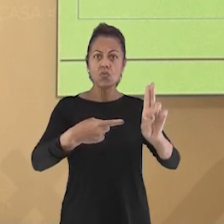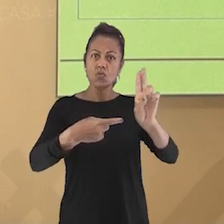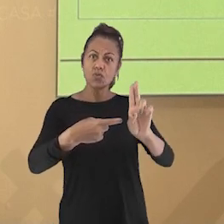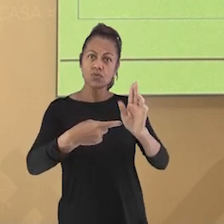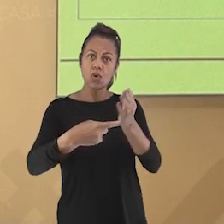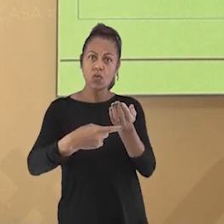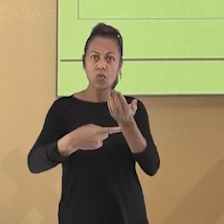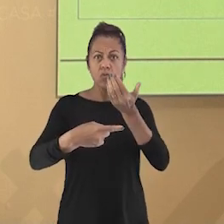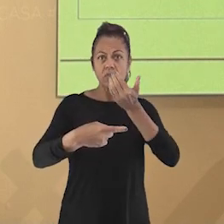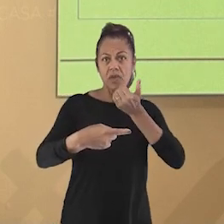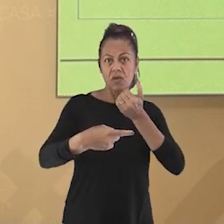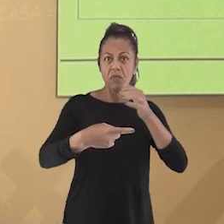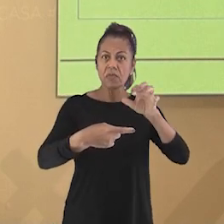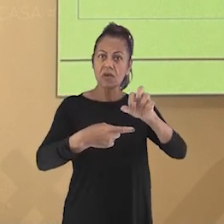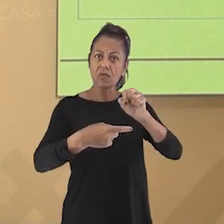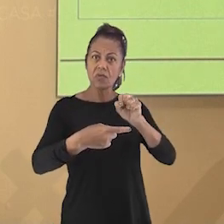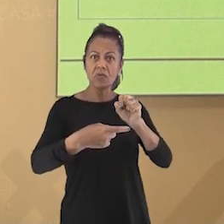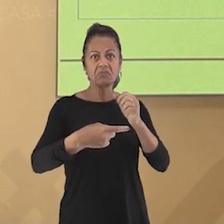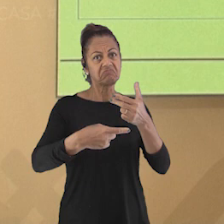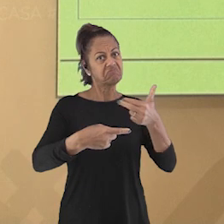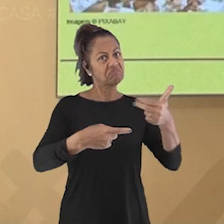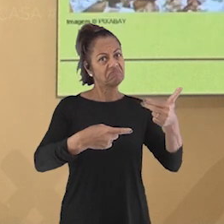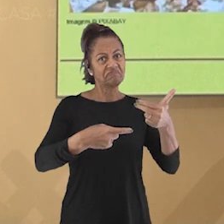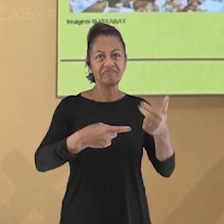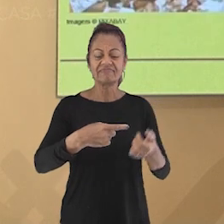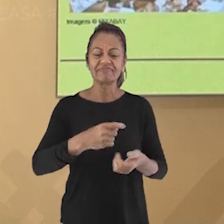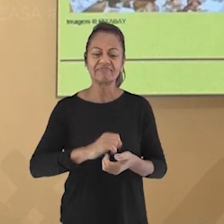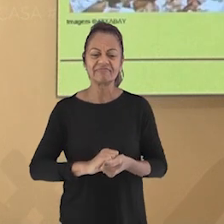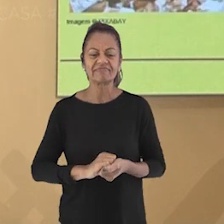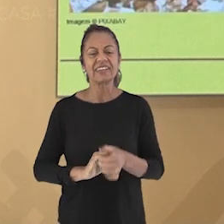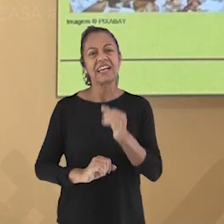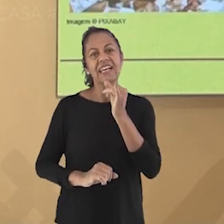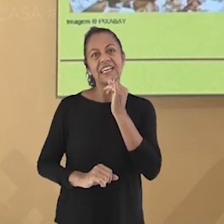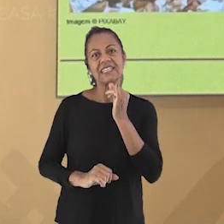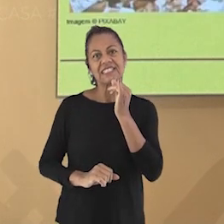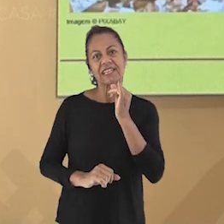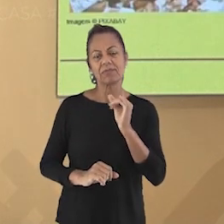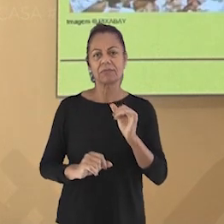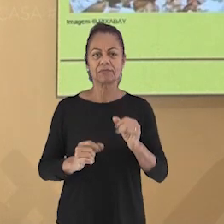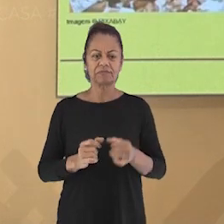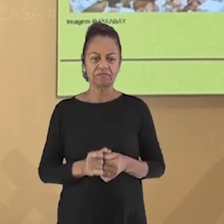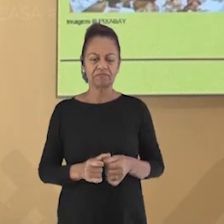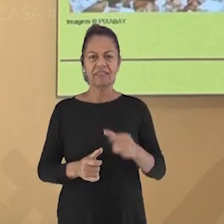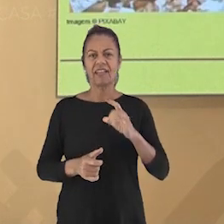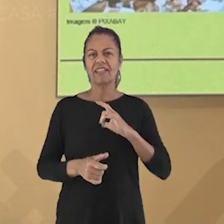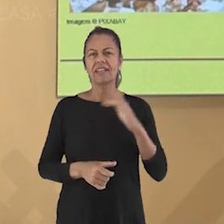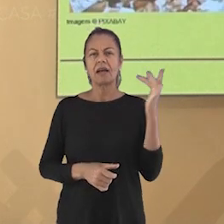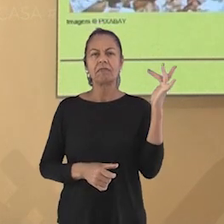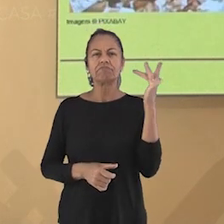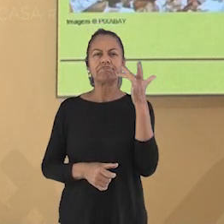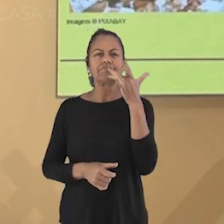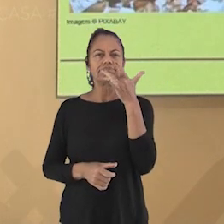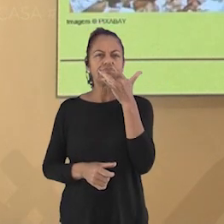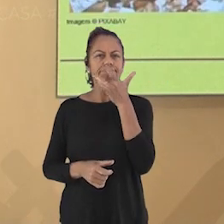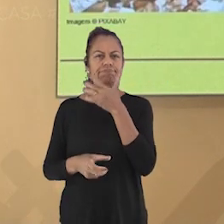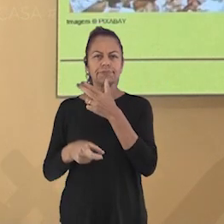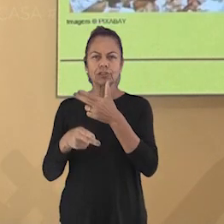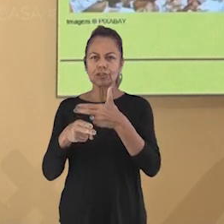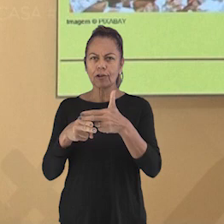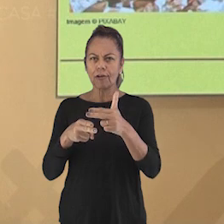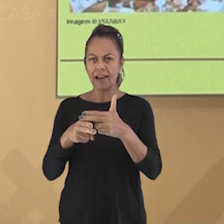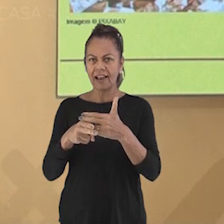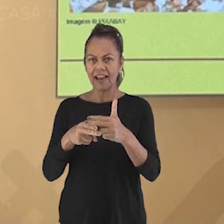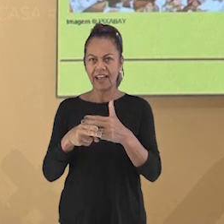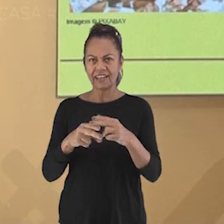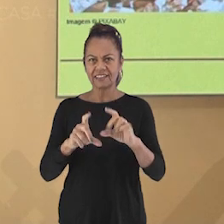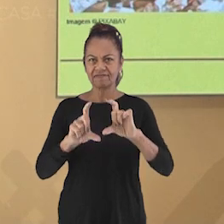desse total. Por exemplo, se eu tenho aqui uma deliciosa barra de chocolate, quem